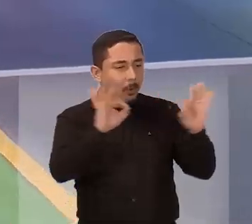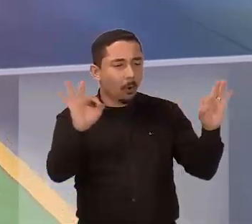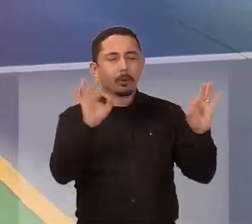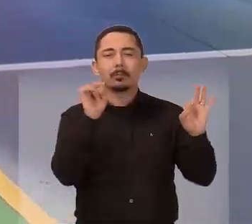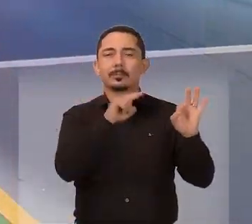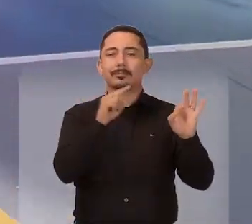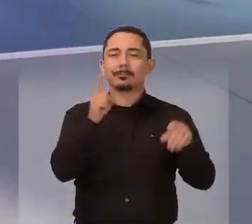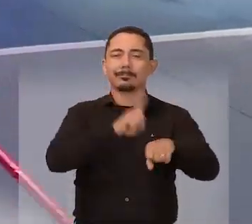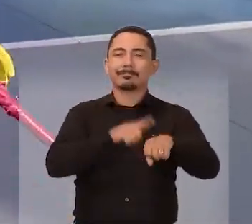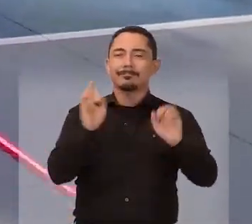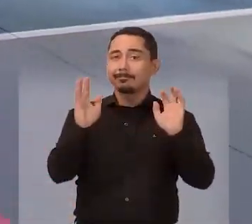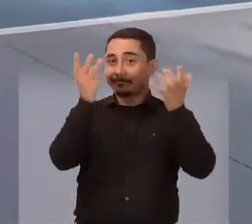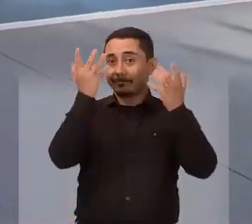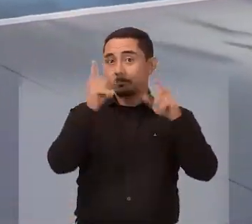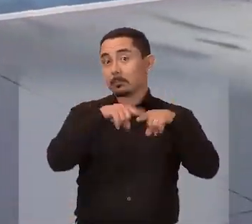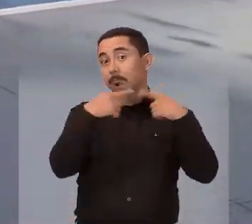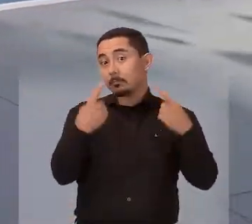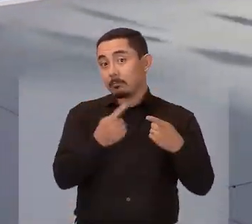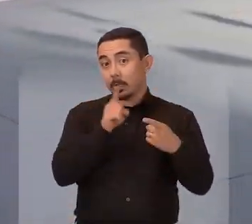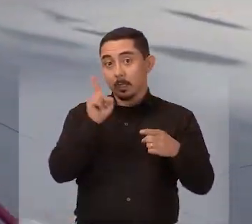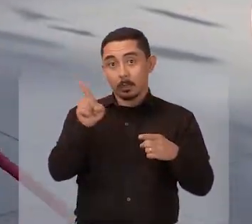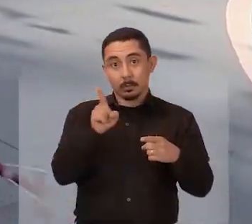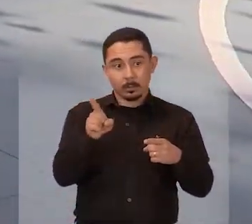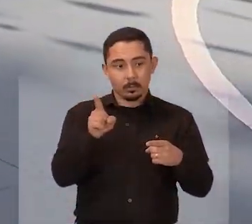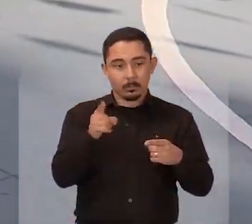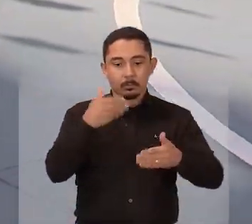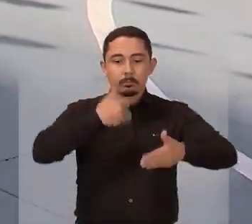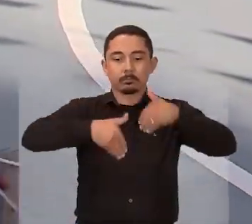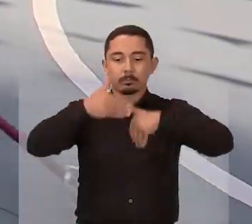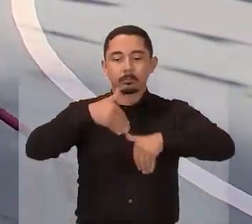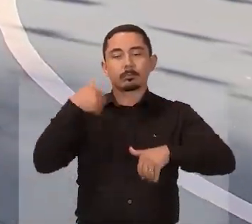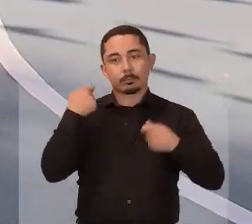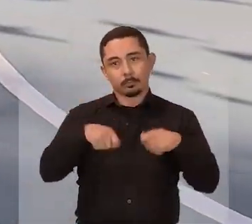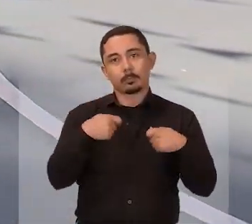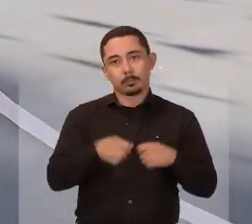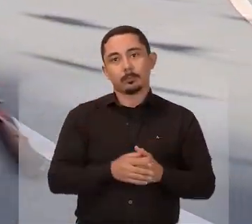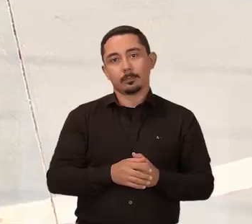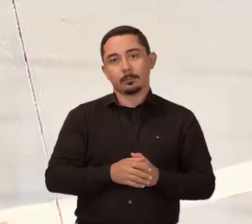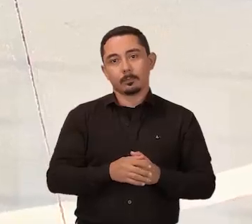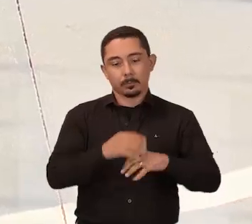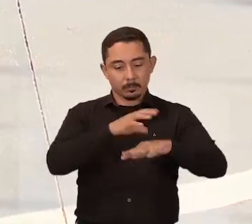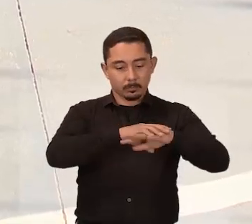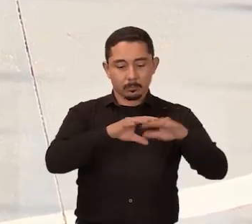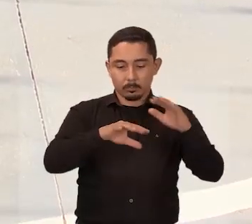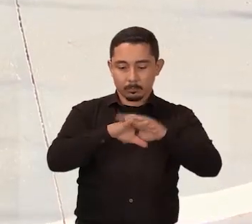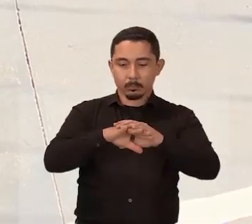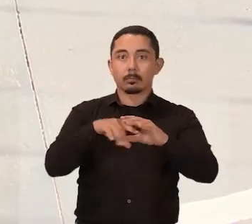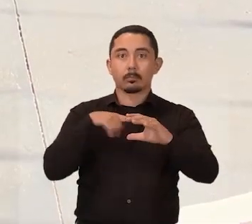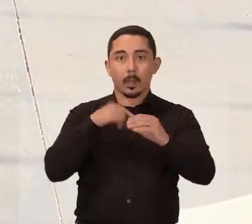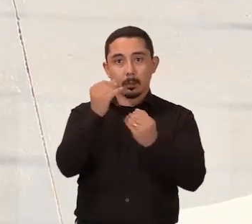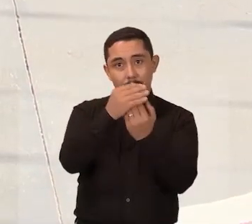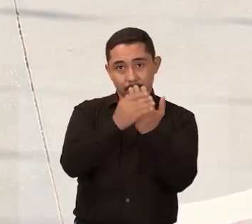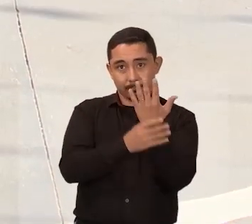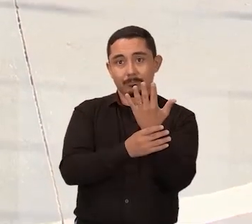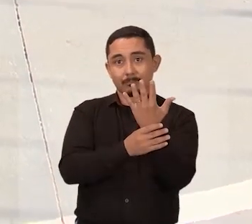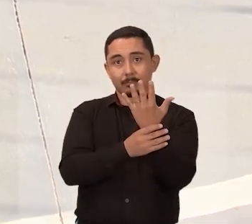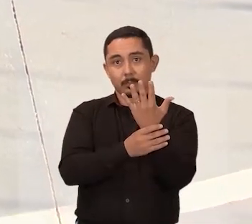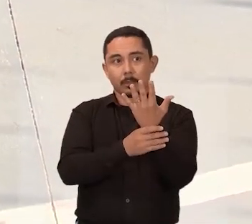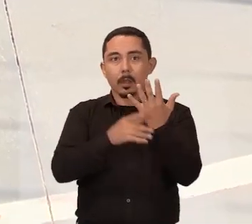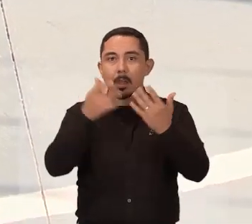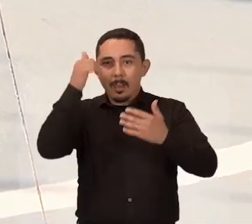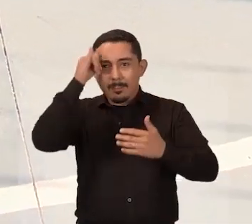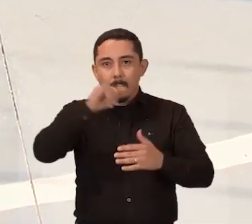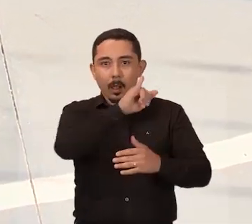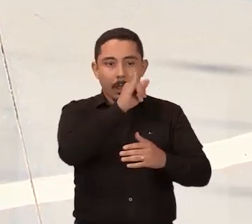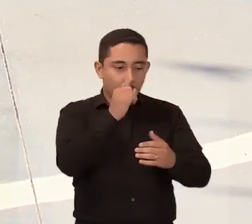tudo impecável para a hora do arraiar, mas sem deixar de se cuidar. Nas mãos estão as luvas para evitar se